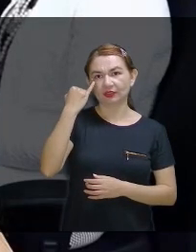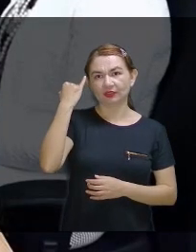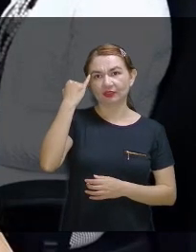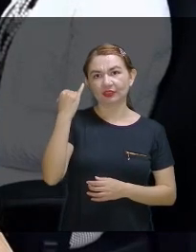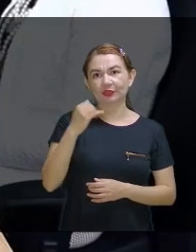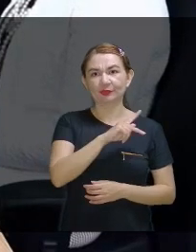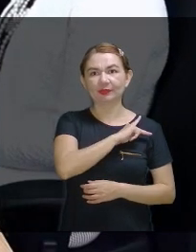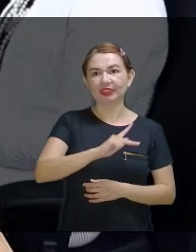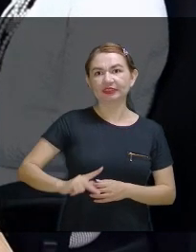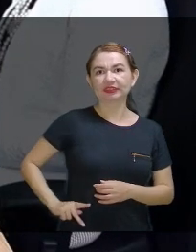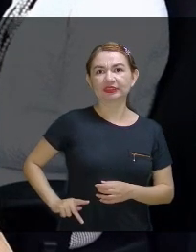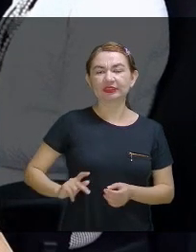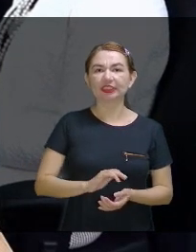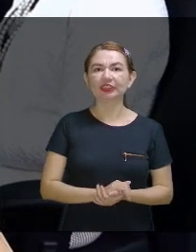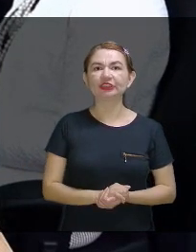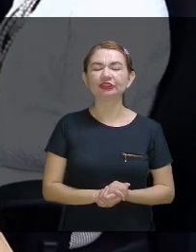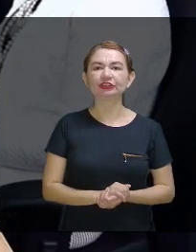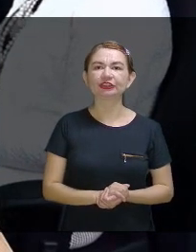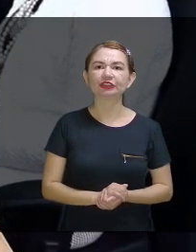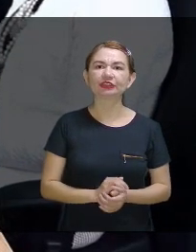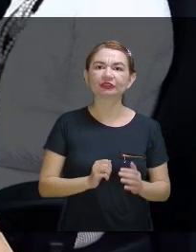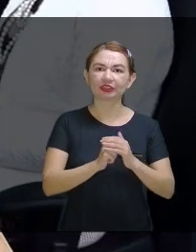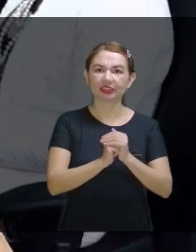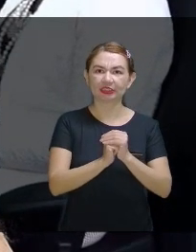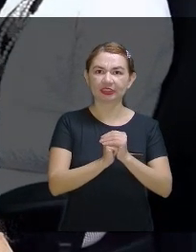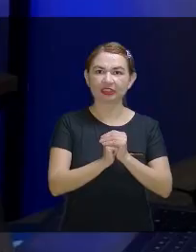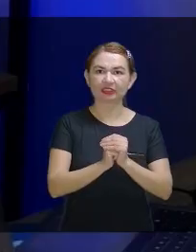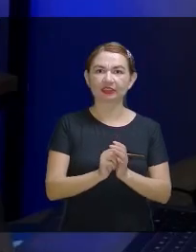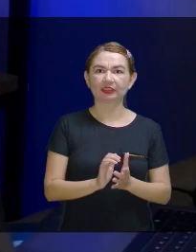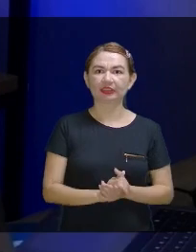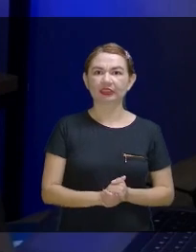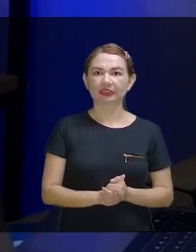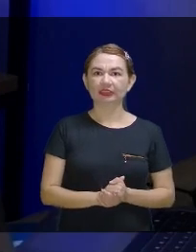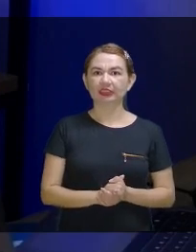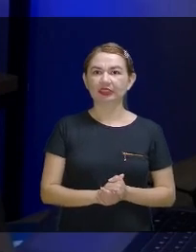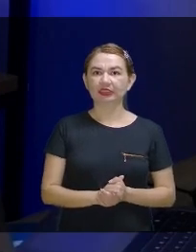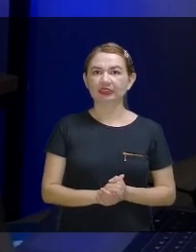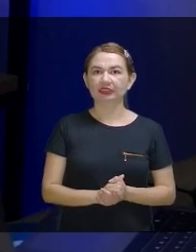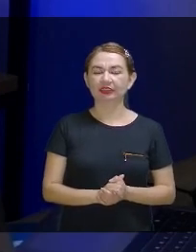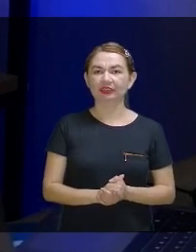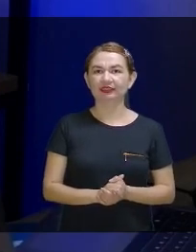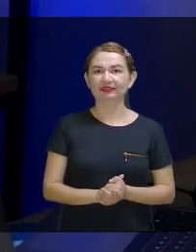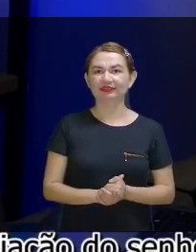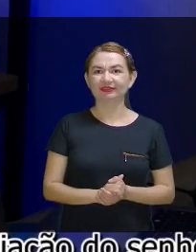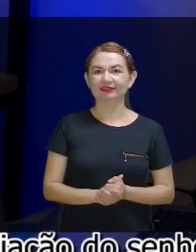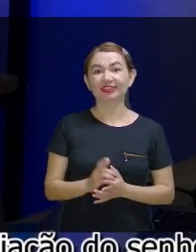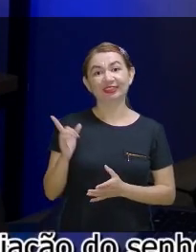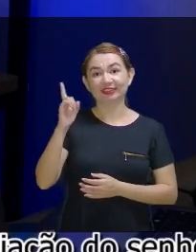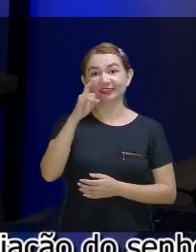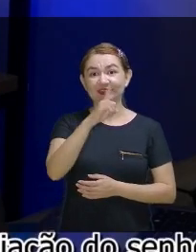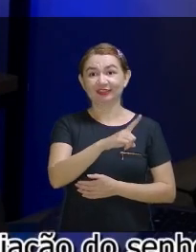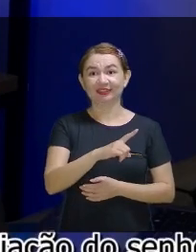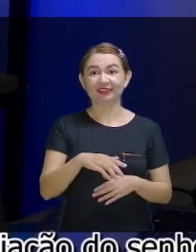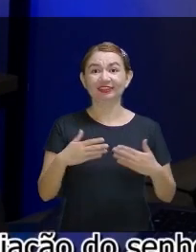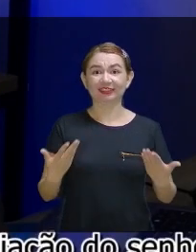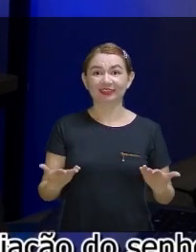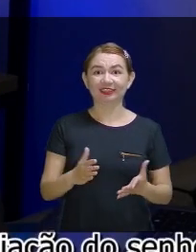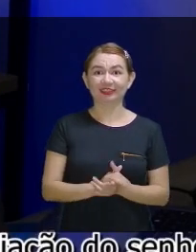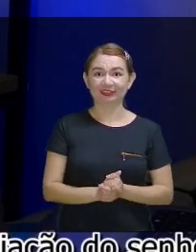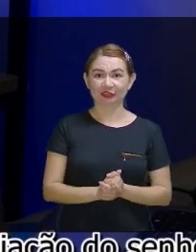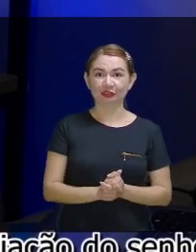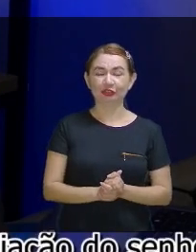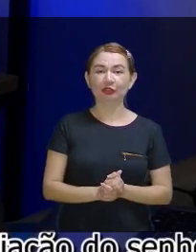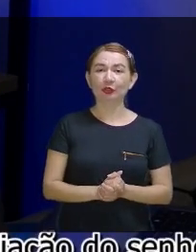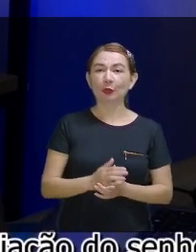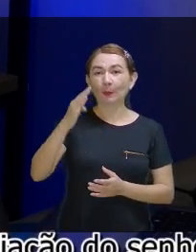Tribunal Regional Eleitoral, lá do nosso Amapá. Ficou para o senhor o seguinte desafio aqui. Quais são os principais Foco no apresentador